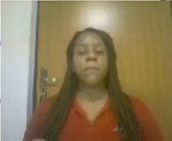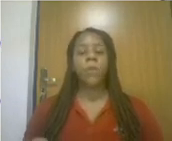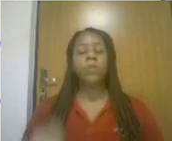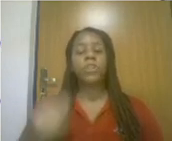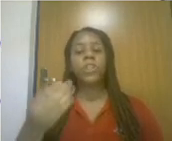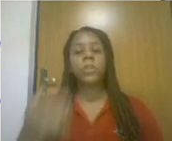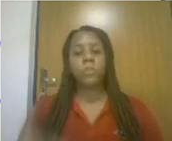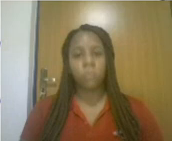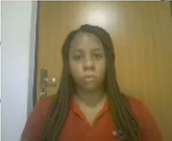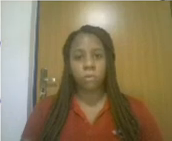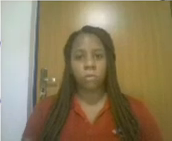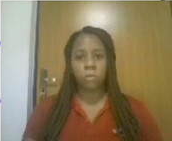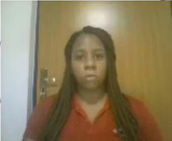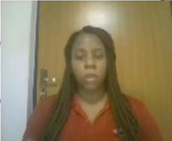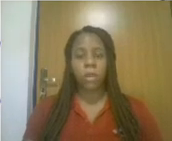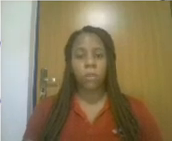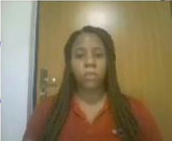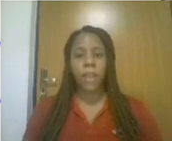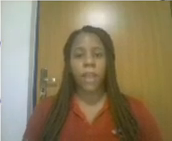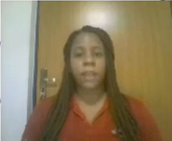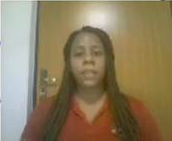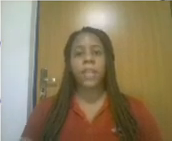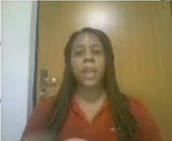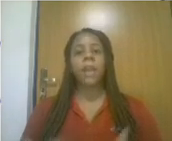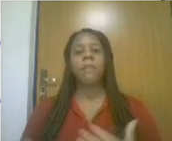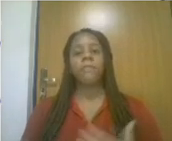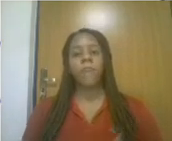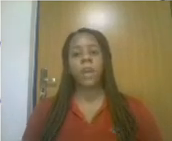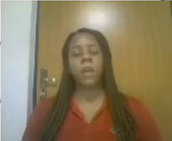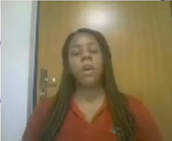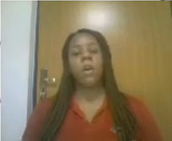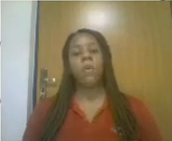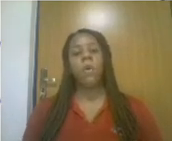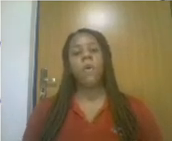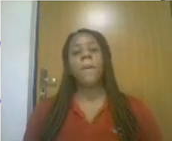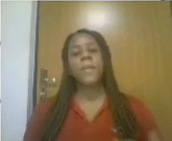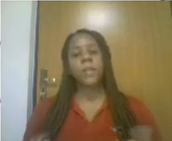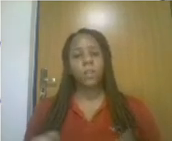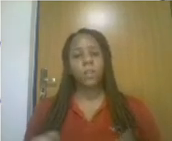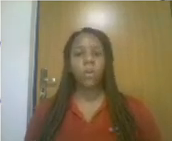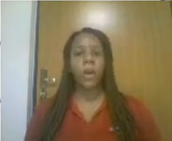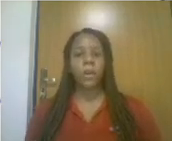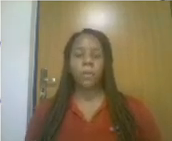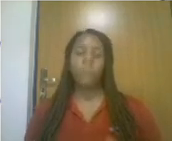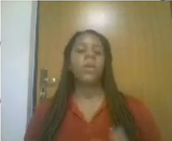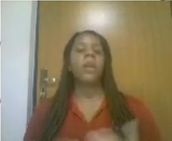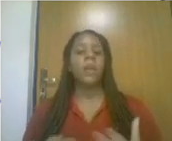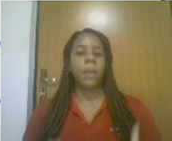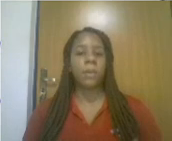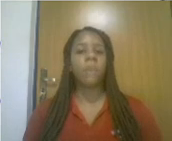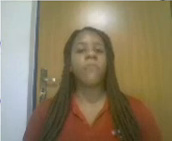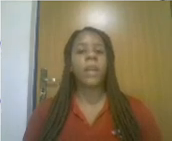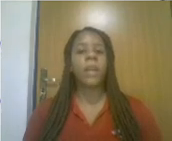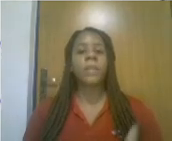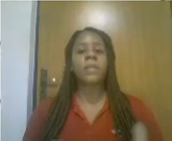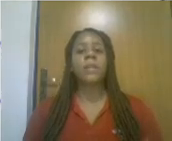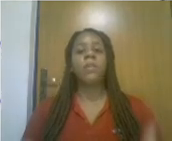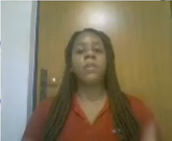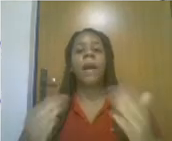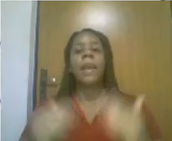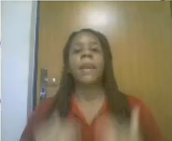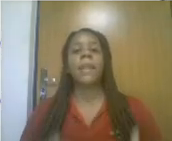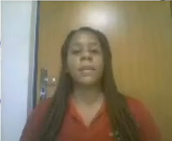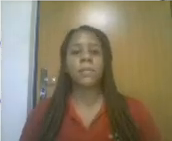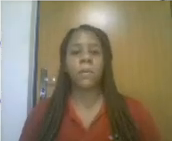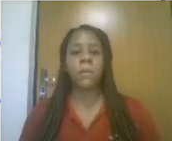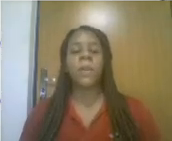se o título que eu dei tem a ver com a minha história, porque lembra que eu falei, precisa ter